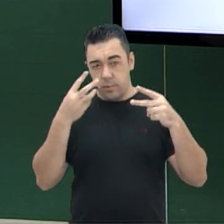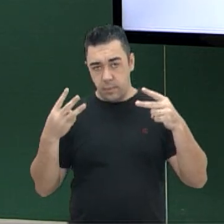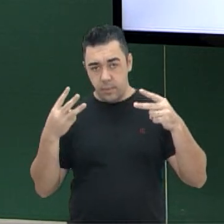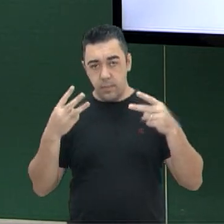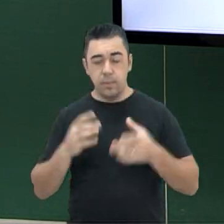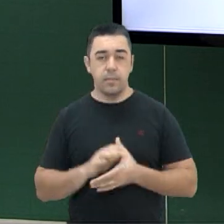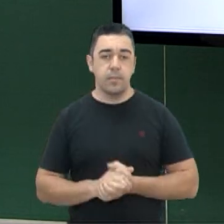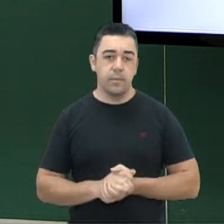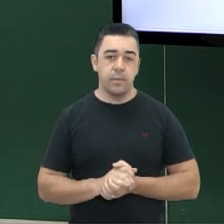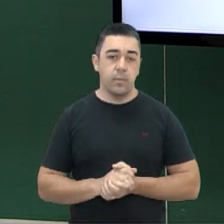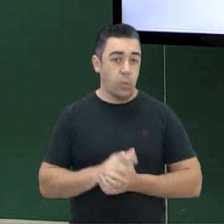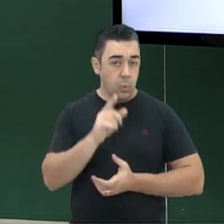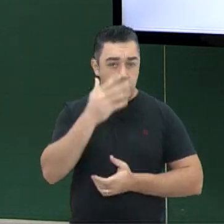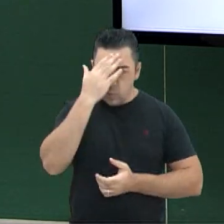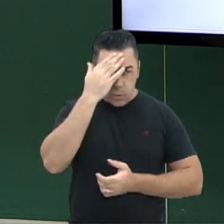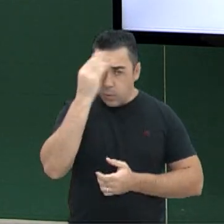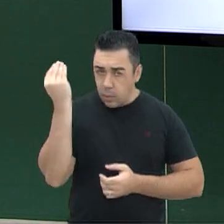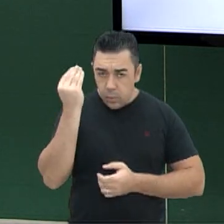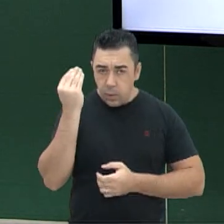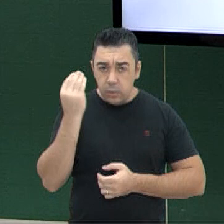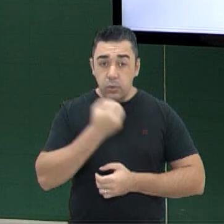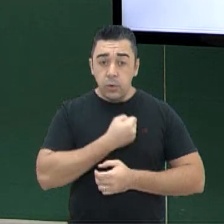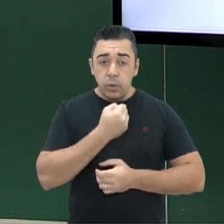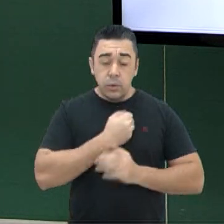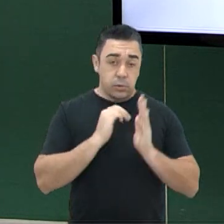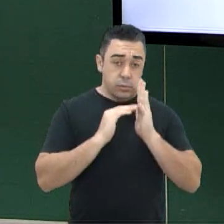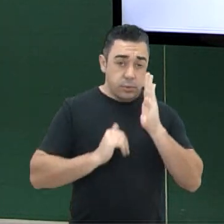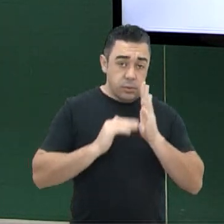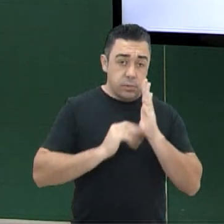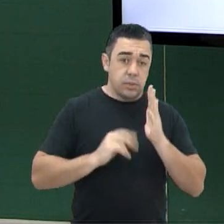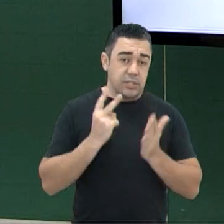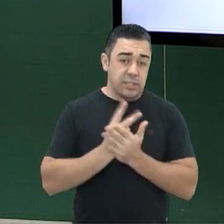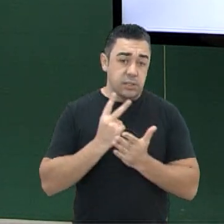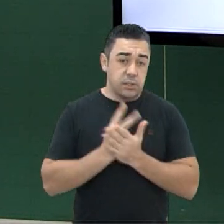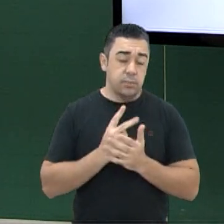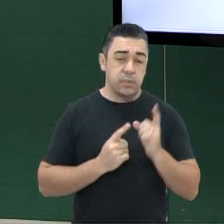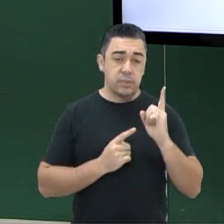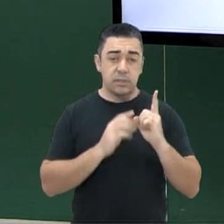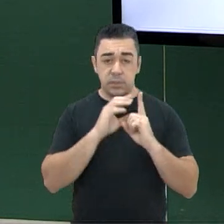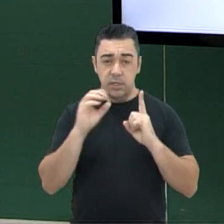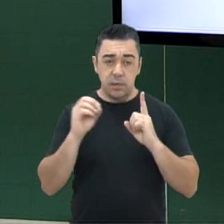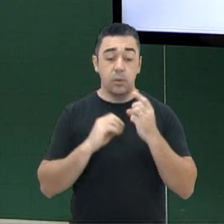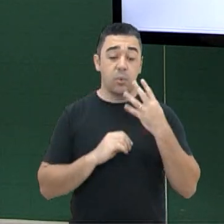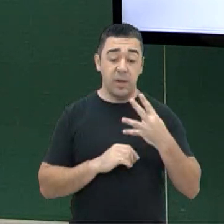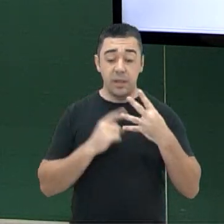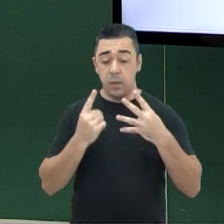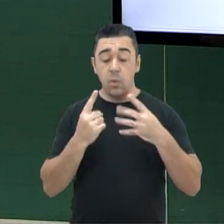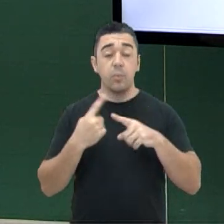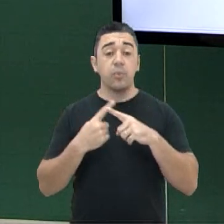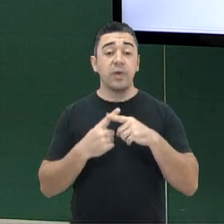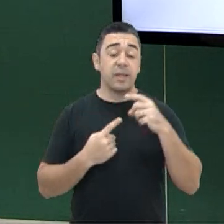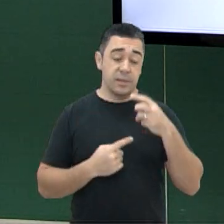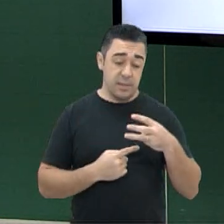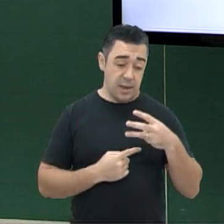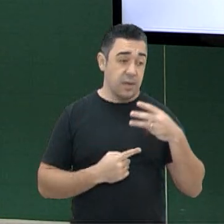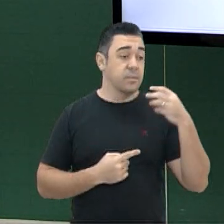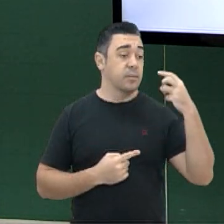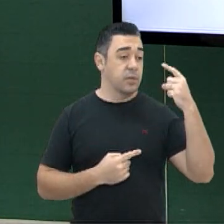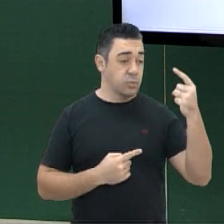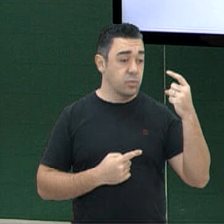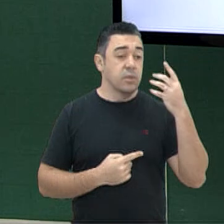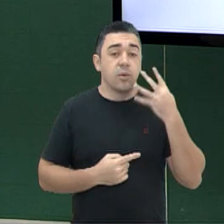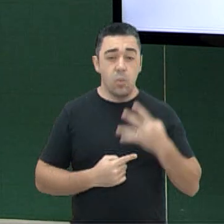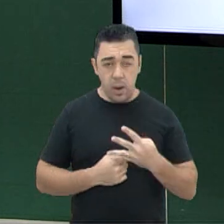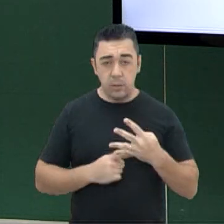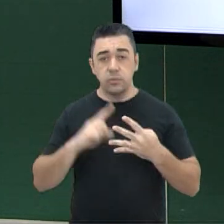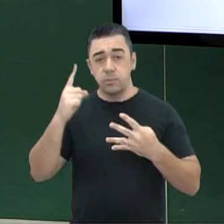2,23. E não esqueça, qual é o número que eu subtraio? De 100 eu subtraí 41, porque 3 mais 1 é 4 e coloca 1 no